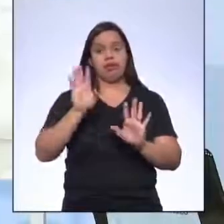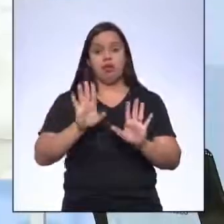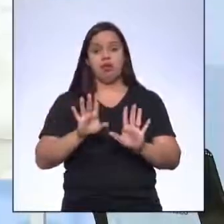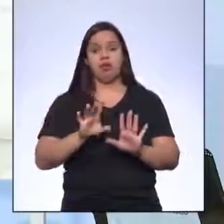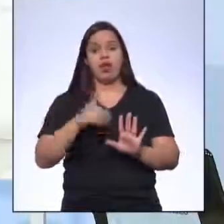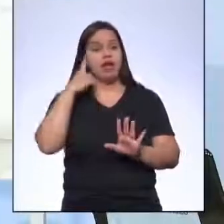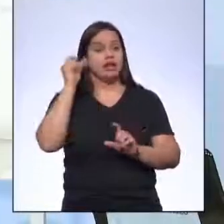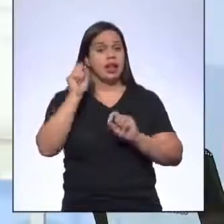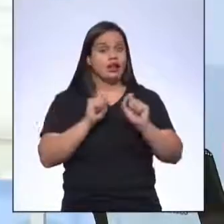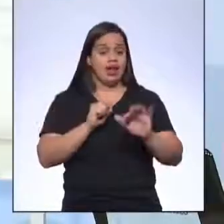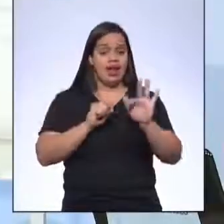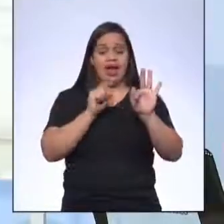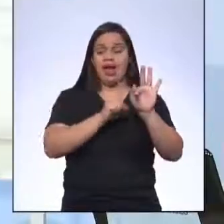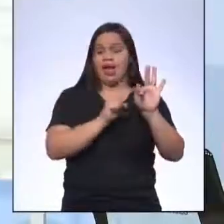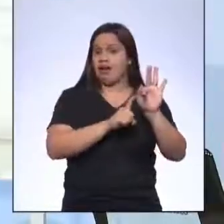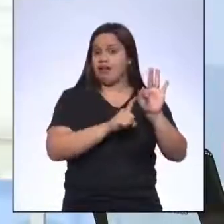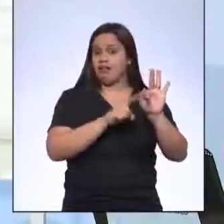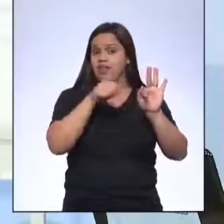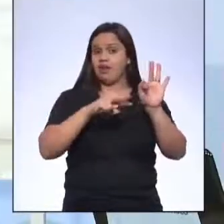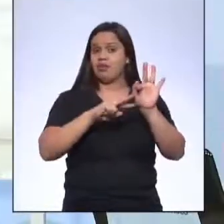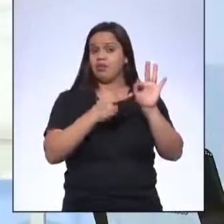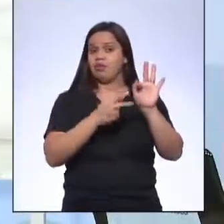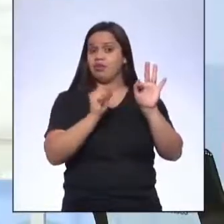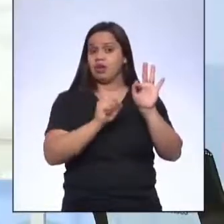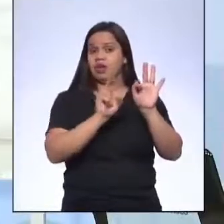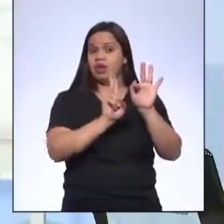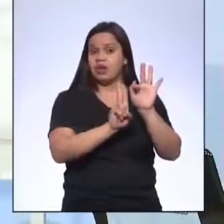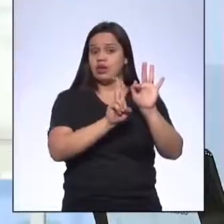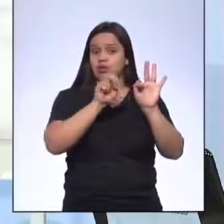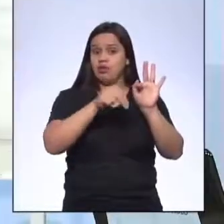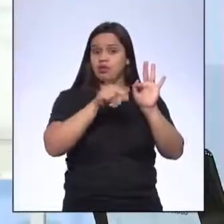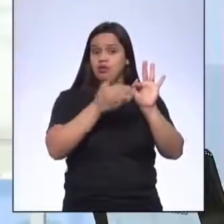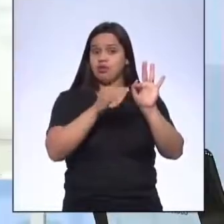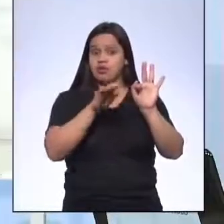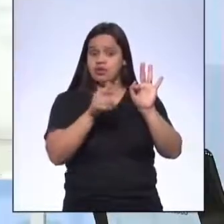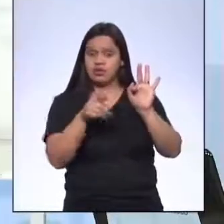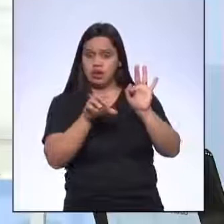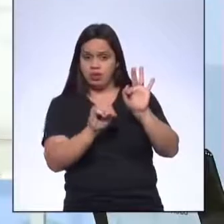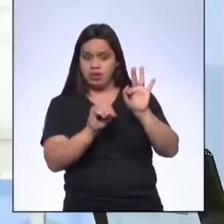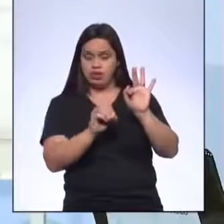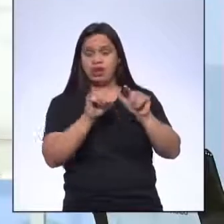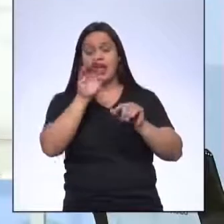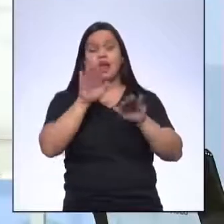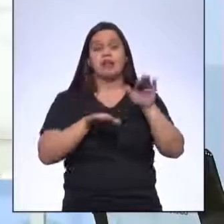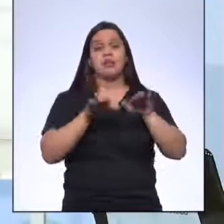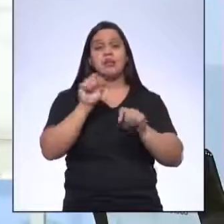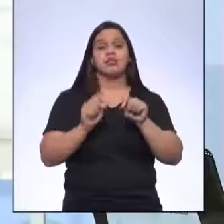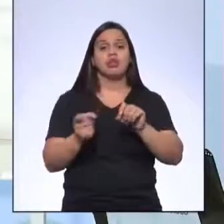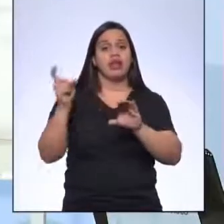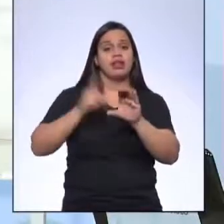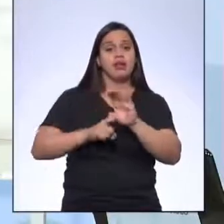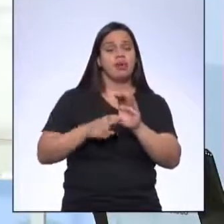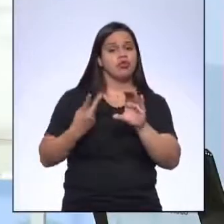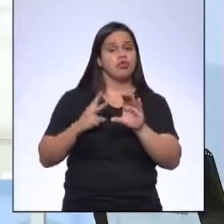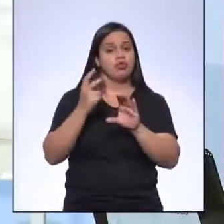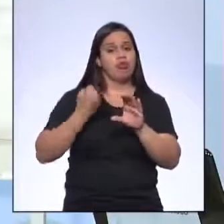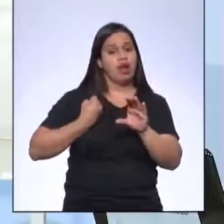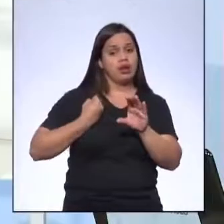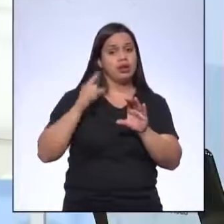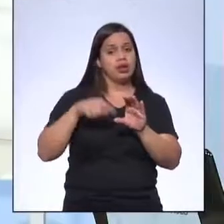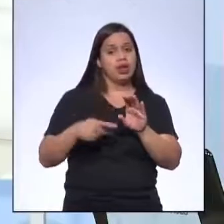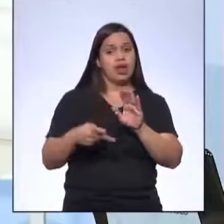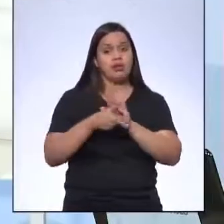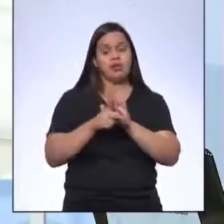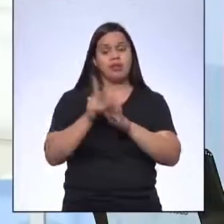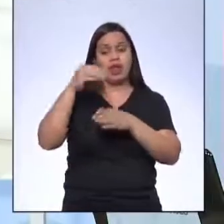desse F eu estou falando que é a função e essa função ela está dependendo de um valor qual é o valor é o valor